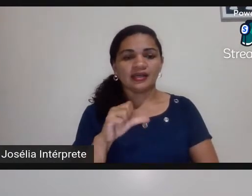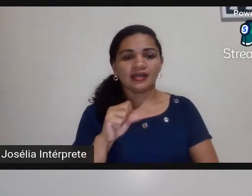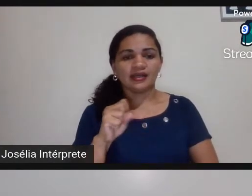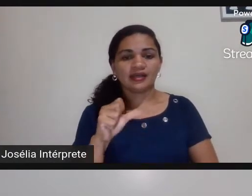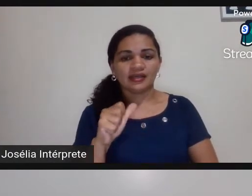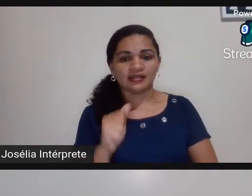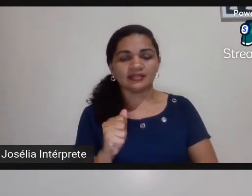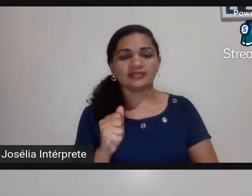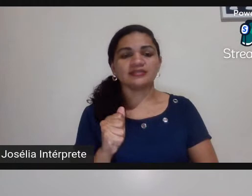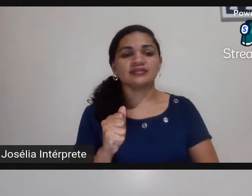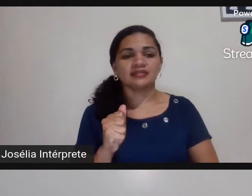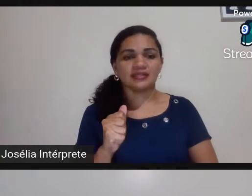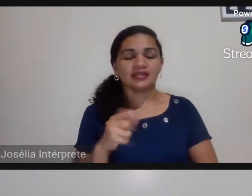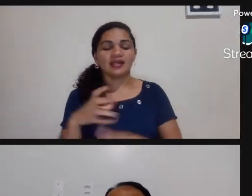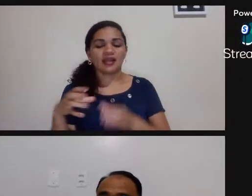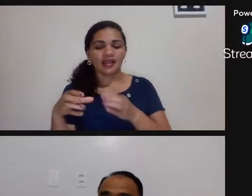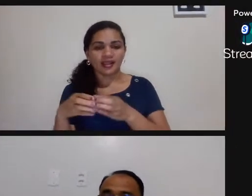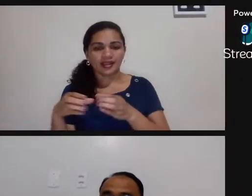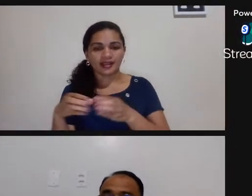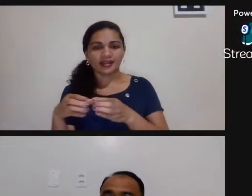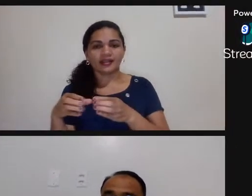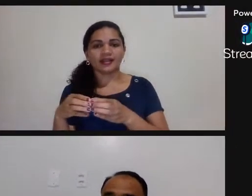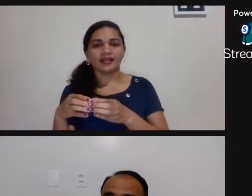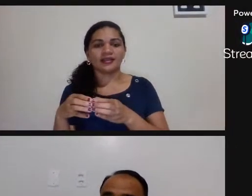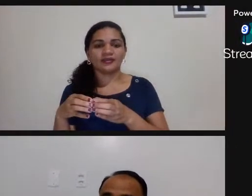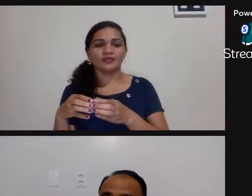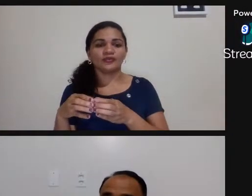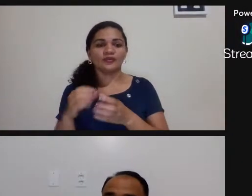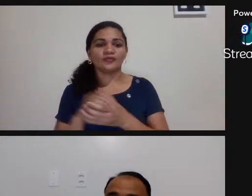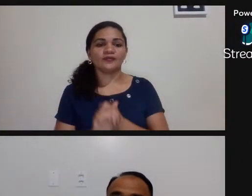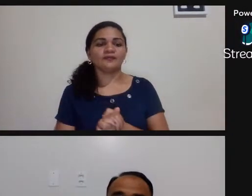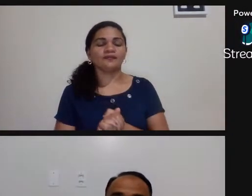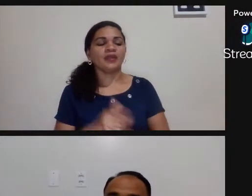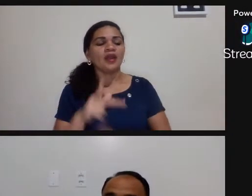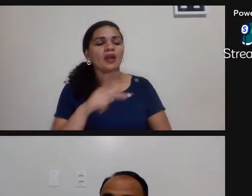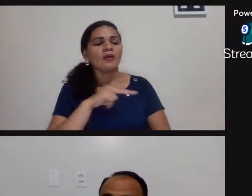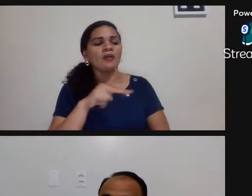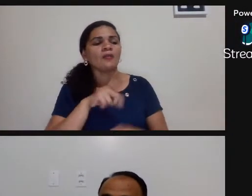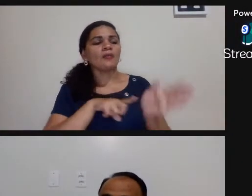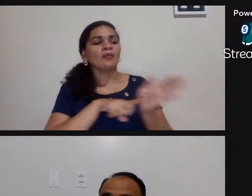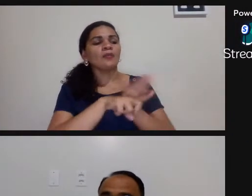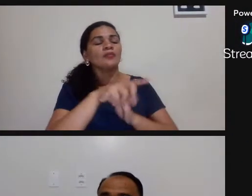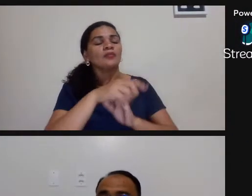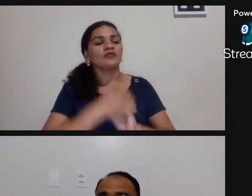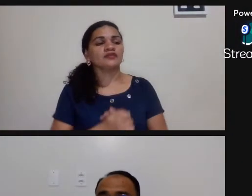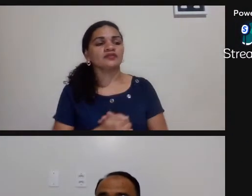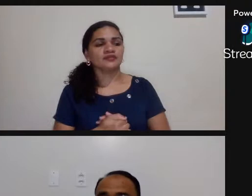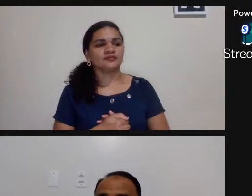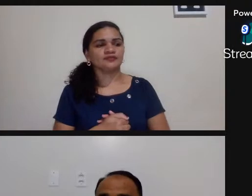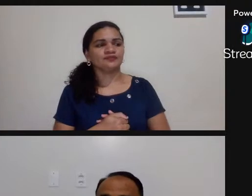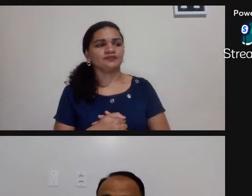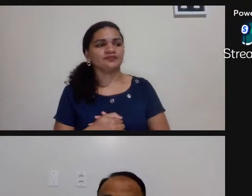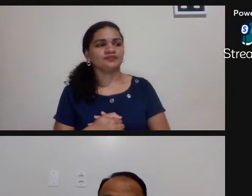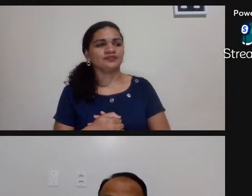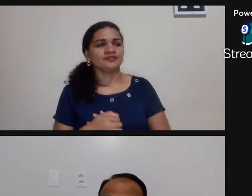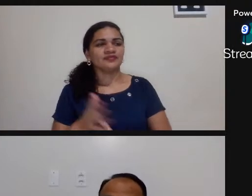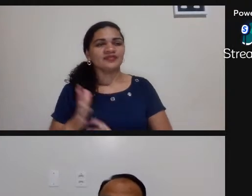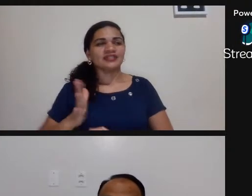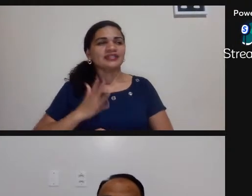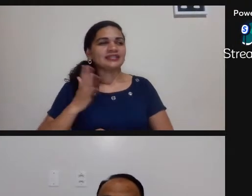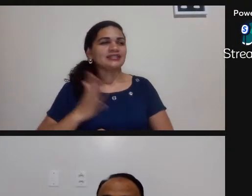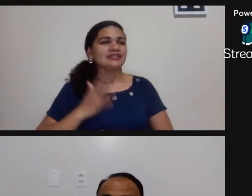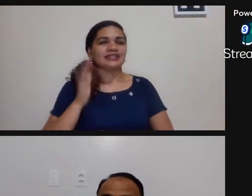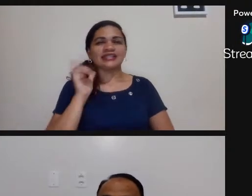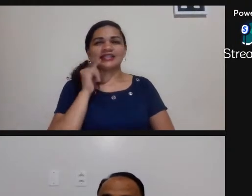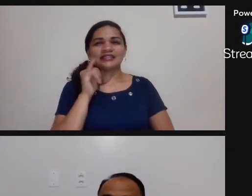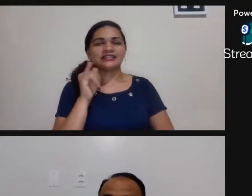parte aqui também da nossa comissão ela Pergunta assim professor é com tantas riquezas energéticas